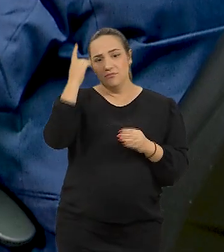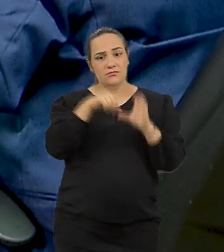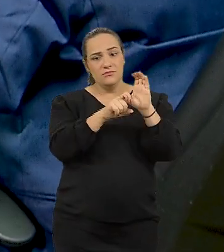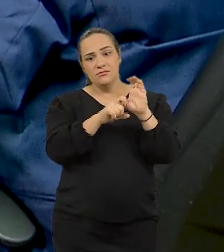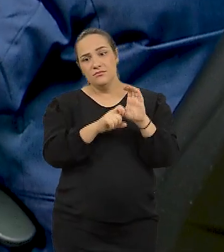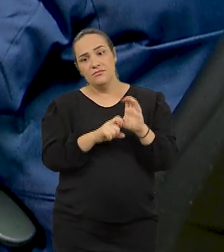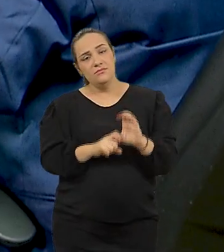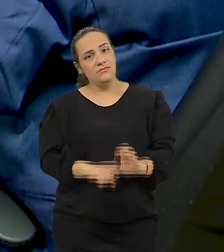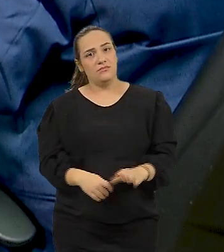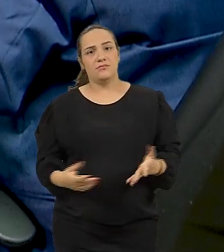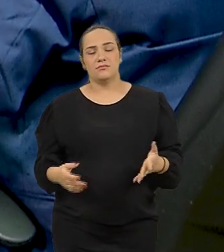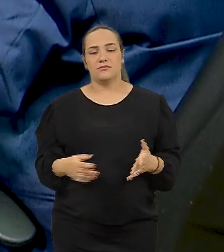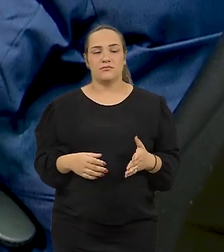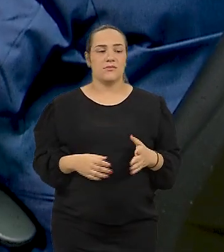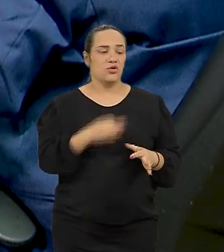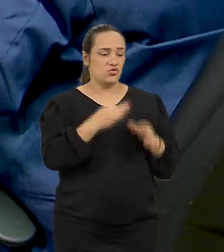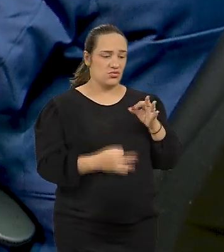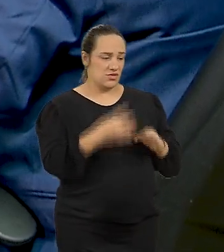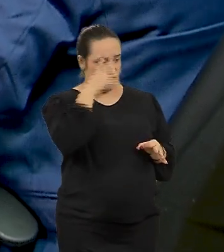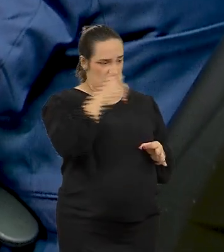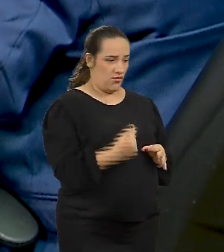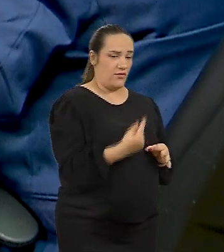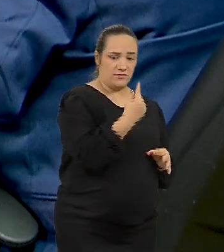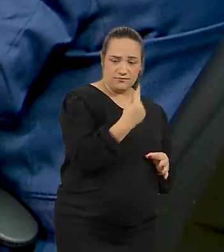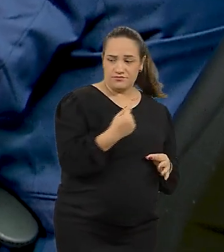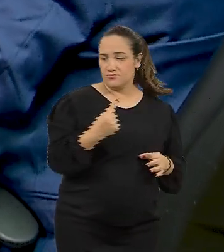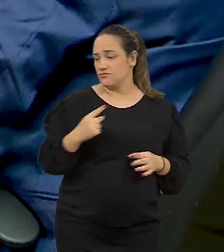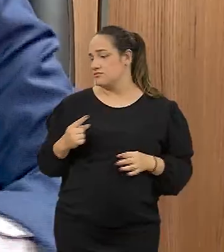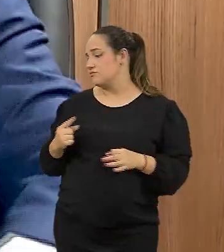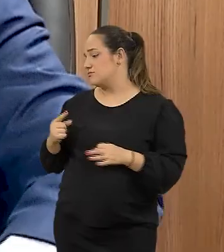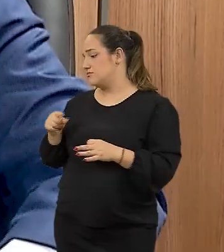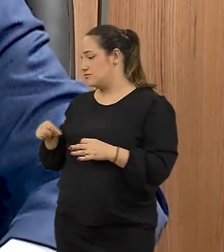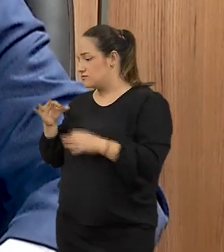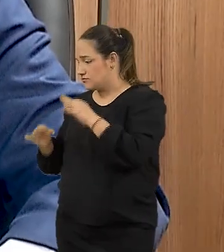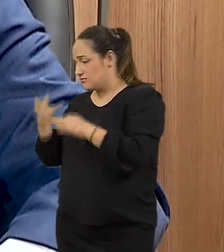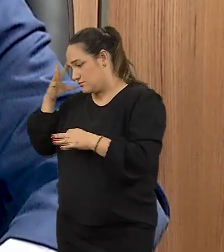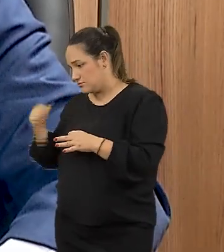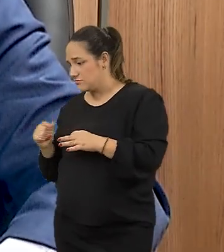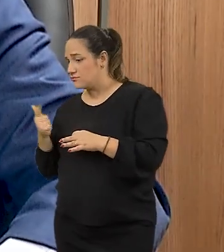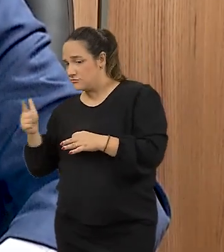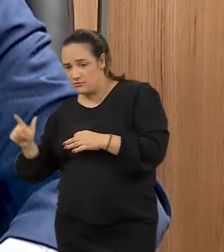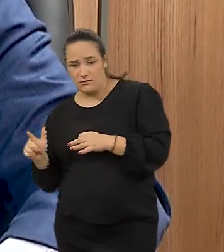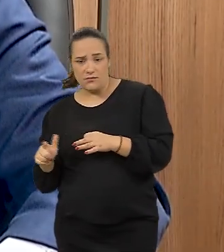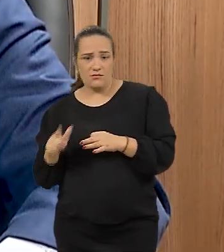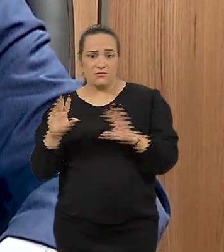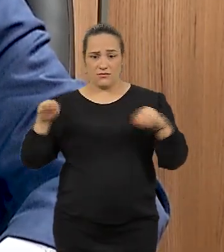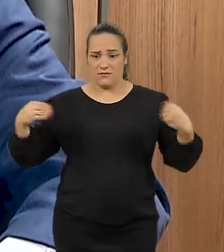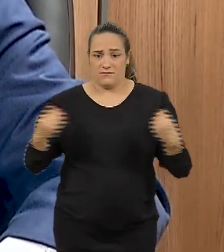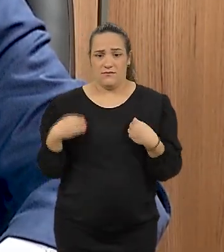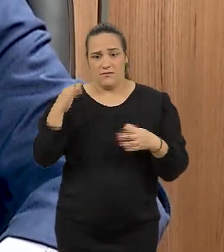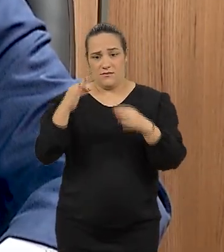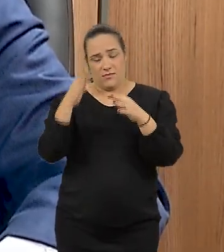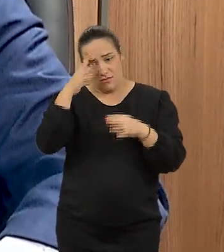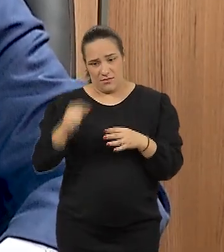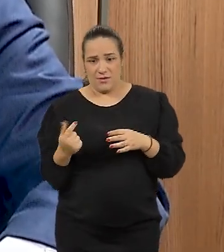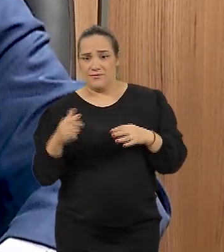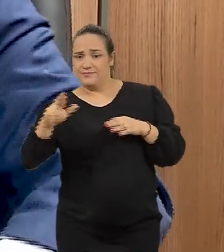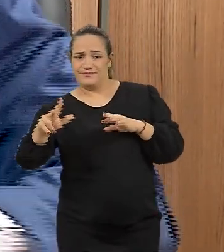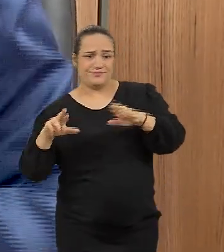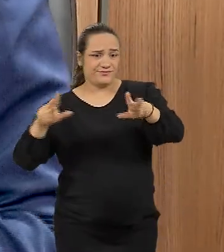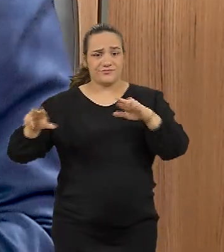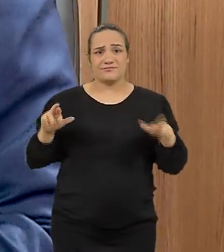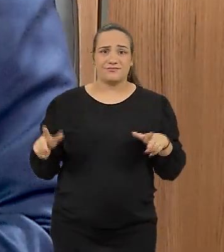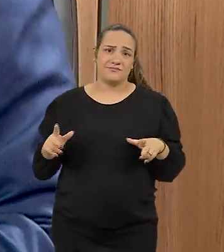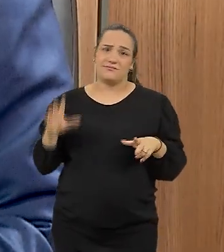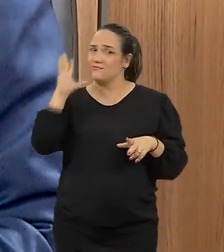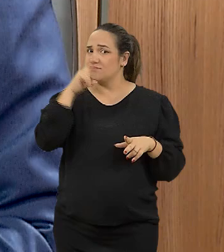superendividamento no âmbito do judiciário. Cada juiz decide de um jeito e cada desembargador decide de um jeito. E nós vamos demorar uns 5 anos